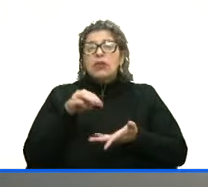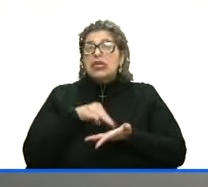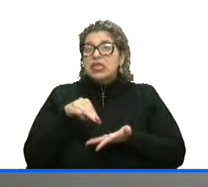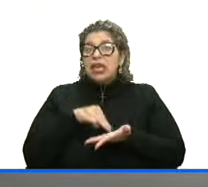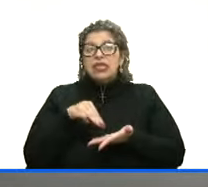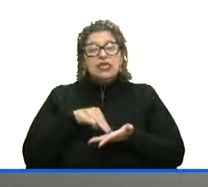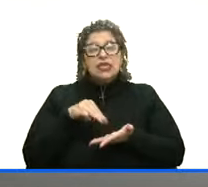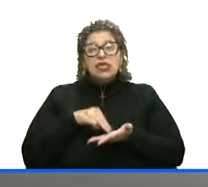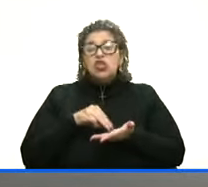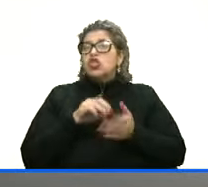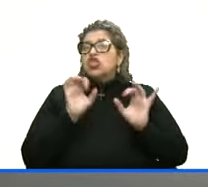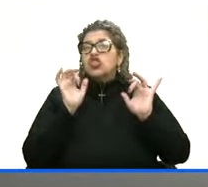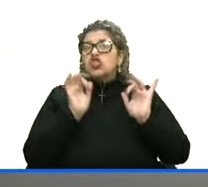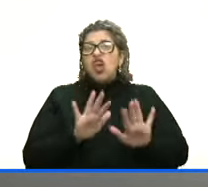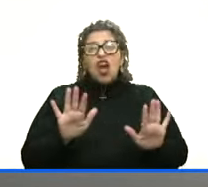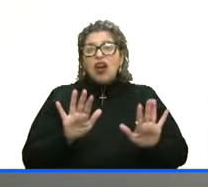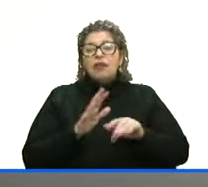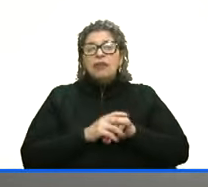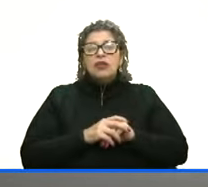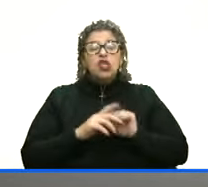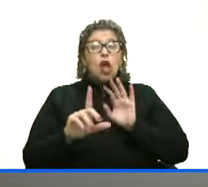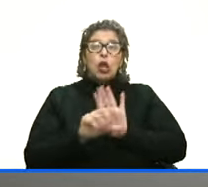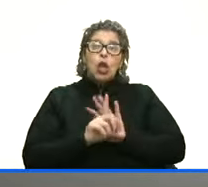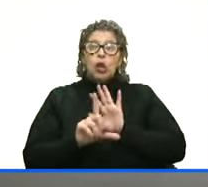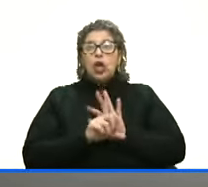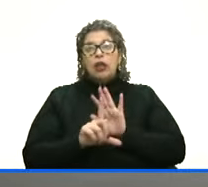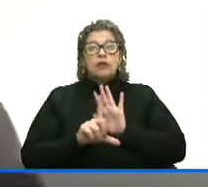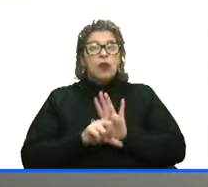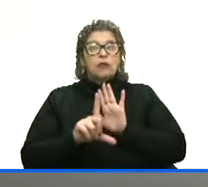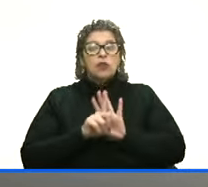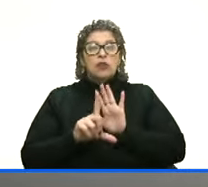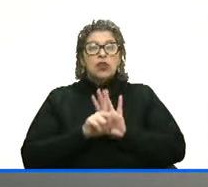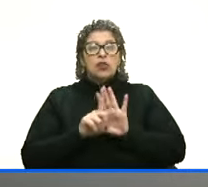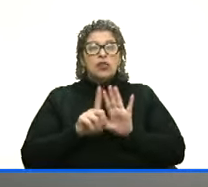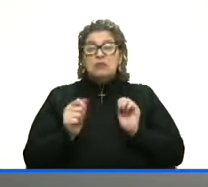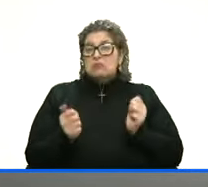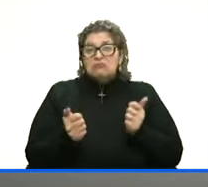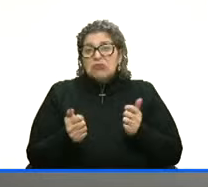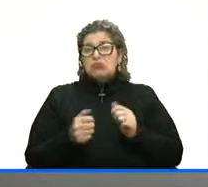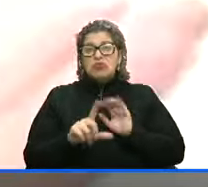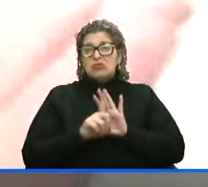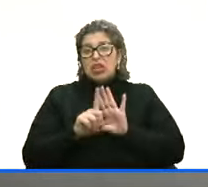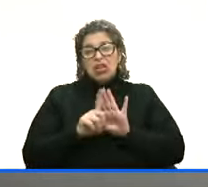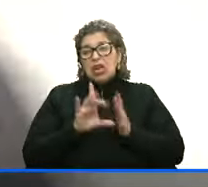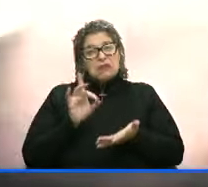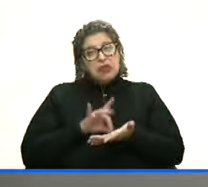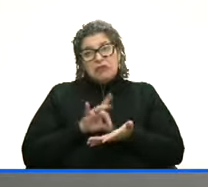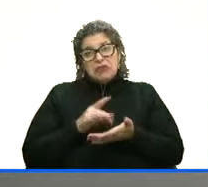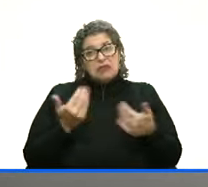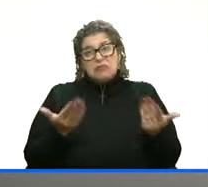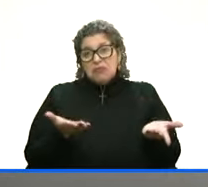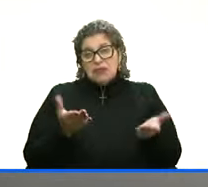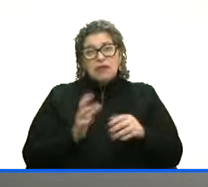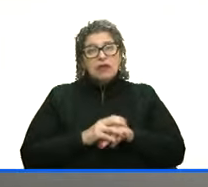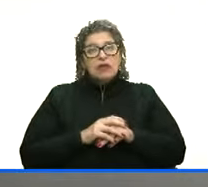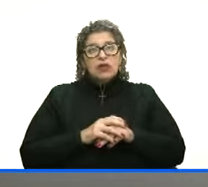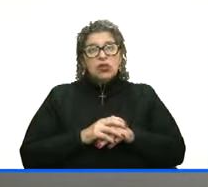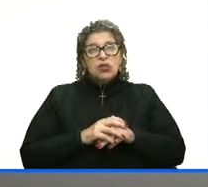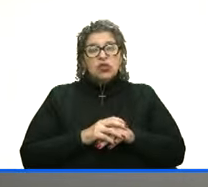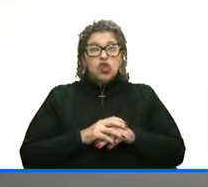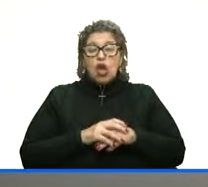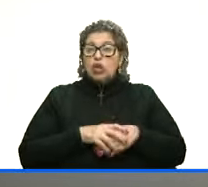se posta, só com legalidade. Ou eu nem sei se isso tem legalidade, na verdade, mas já que tem tanto